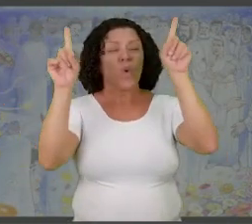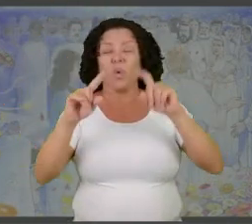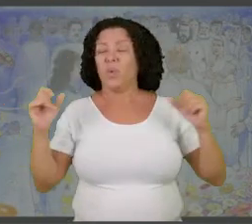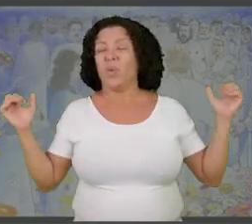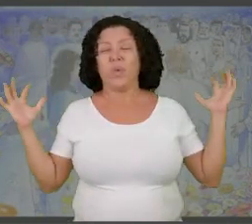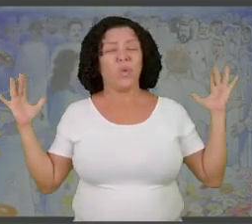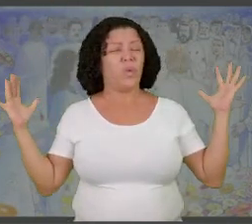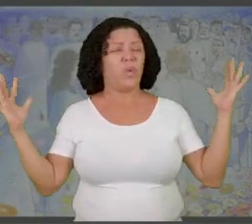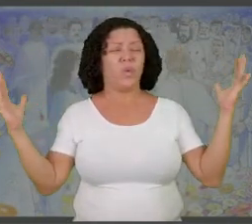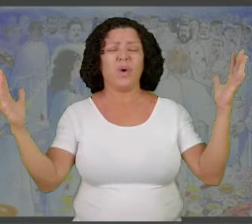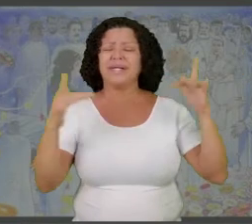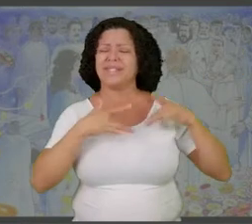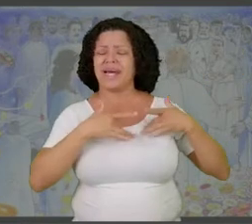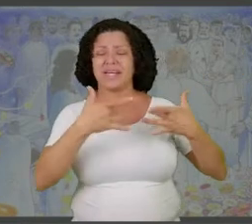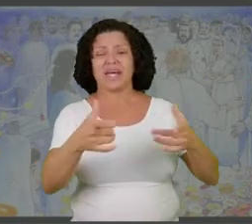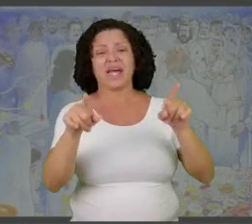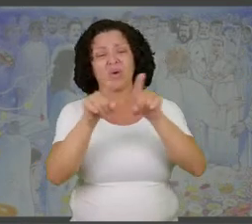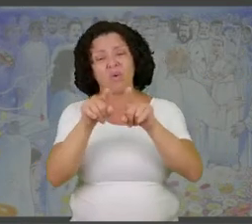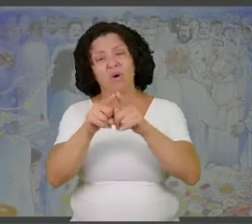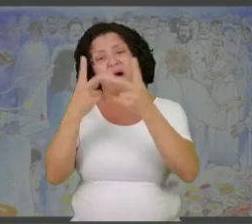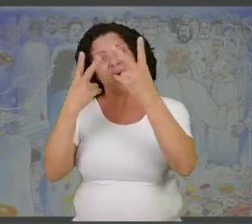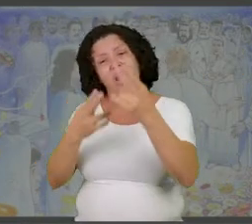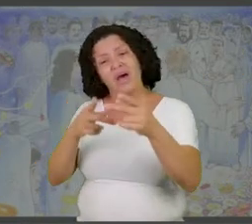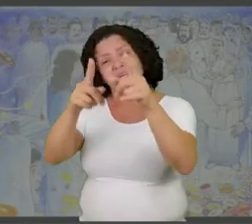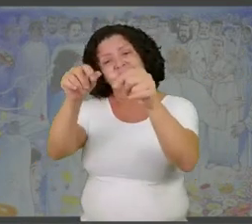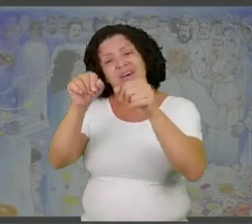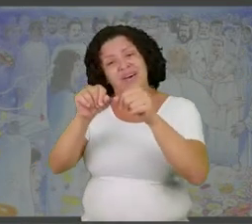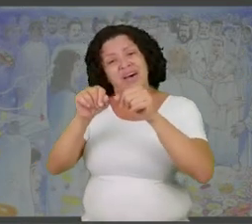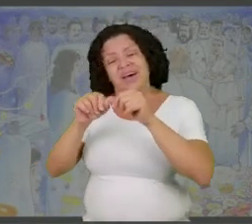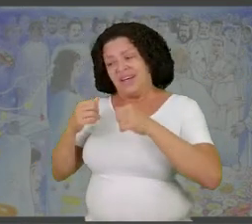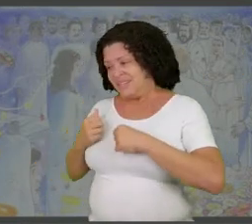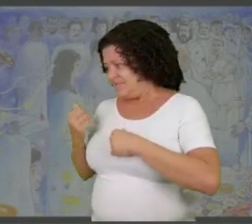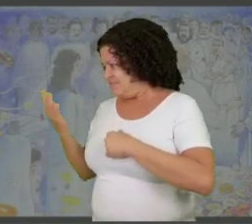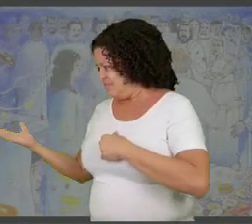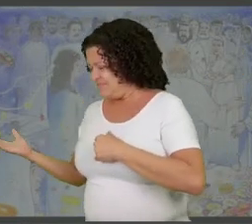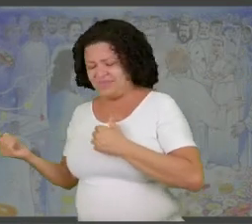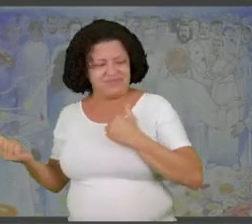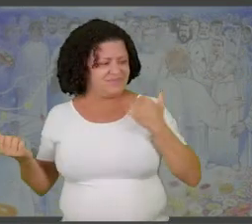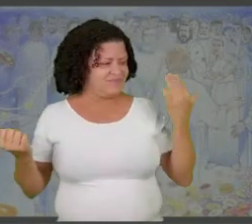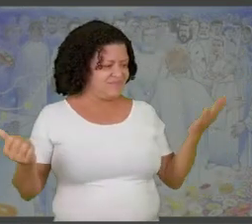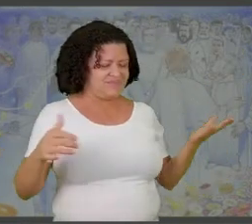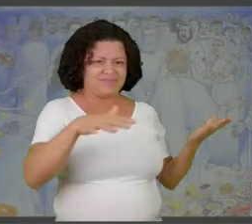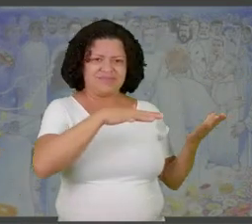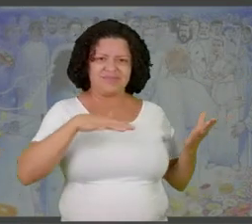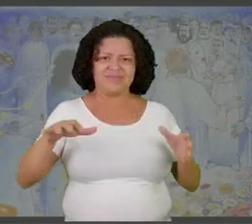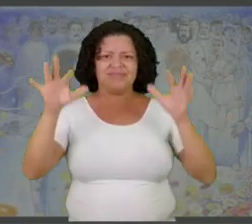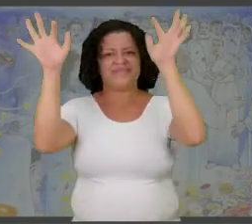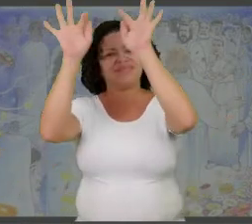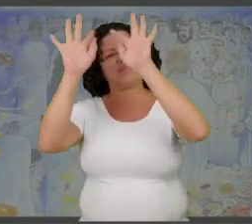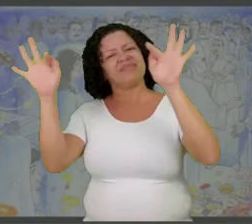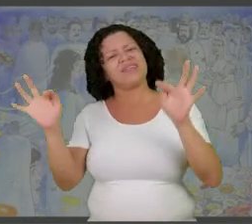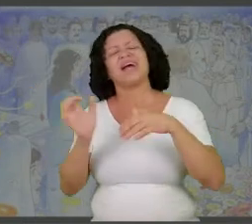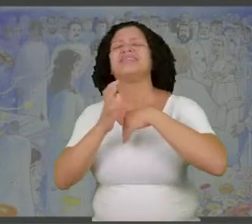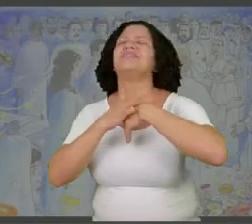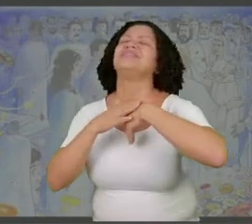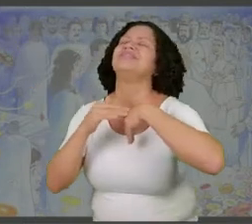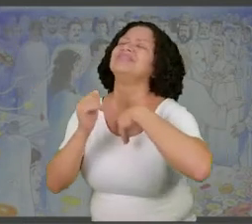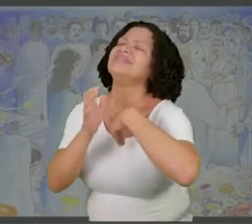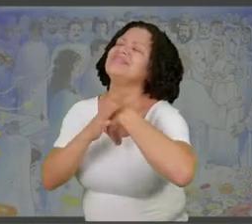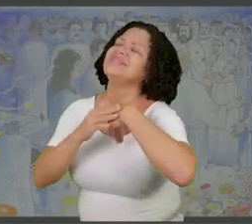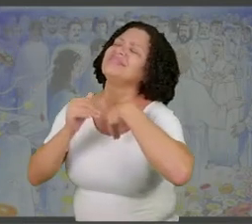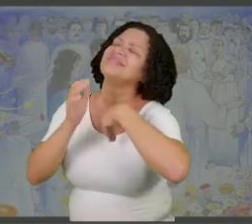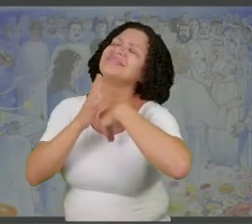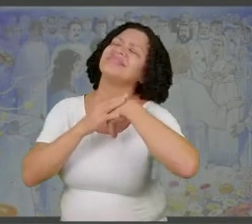espíritos iluminados, rodeados de espíritos que se dedicaram também à causa do amor ao próximo, né? Num ambiente